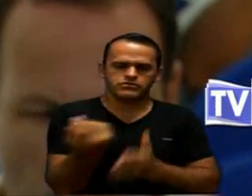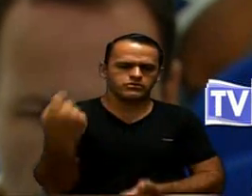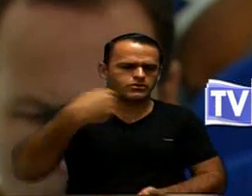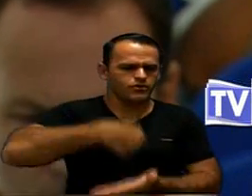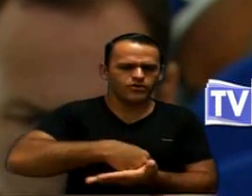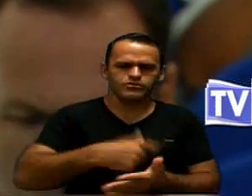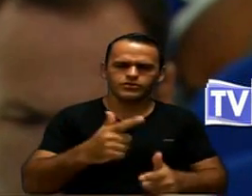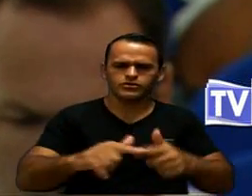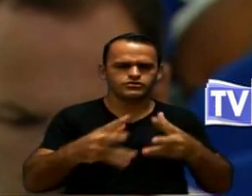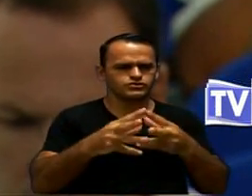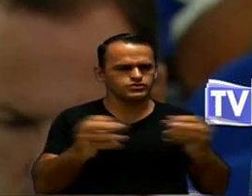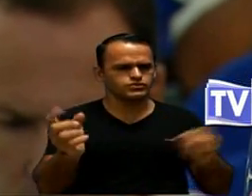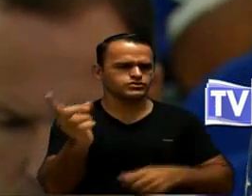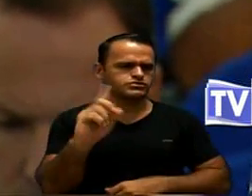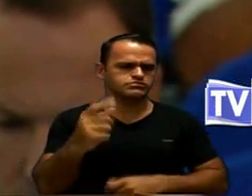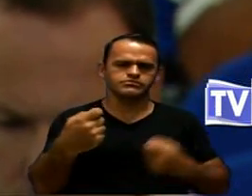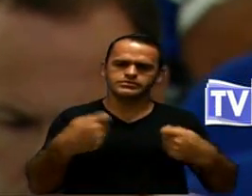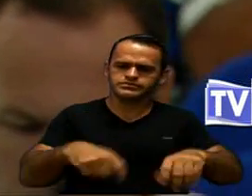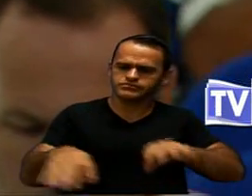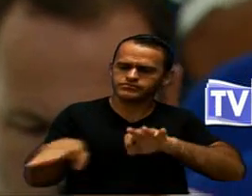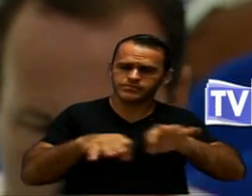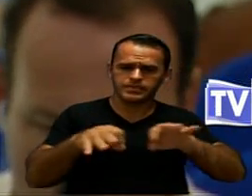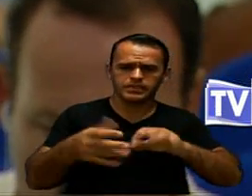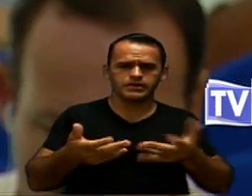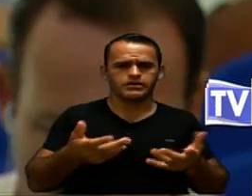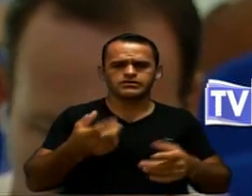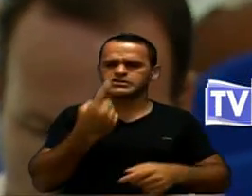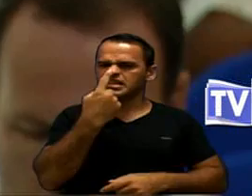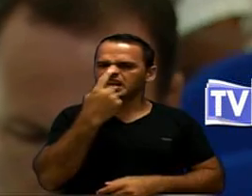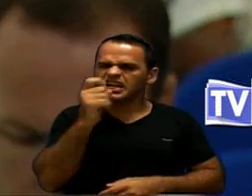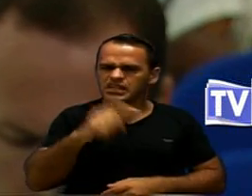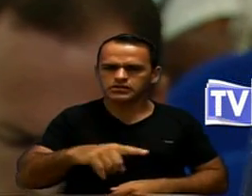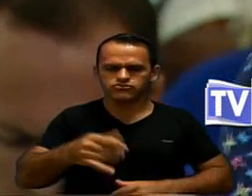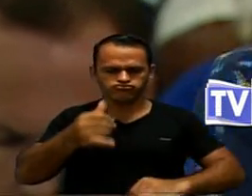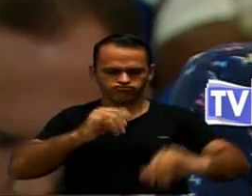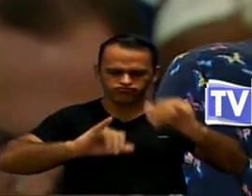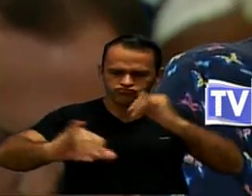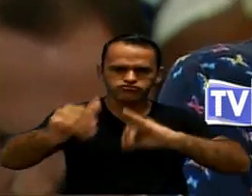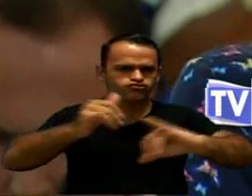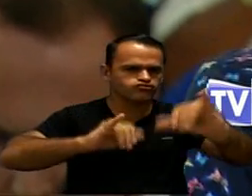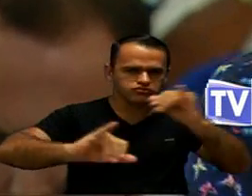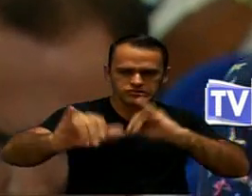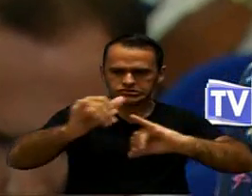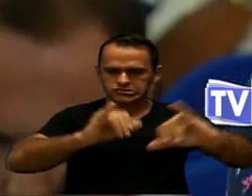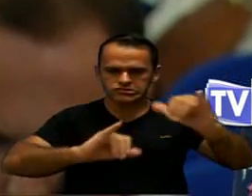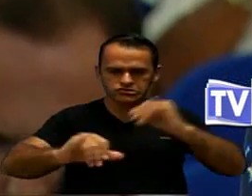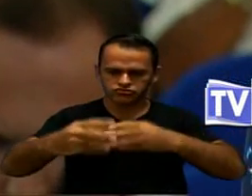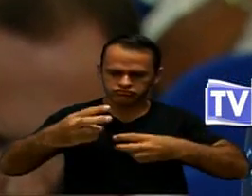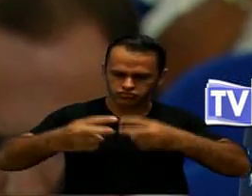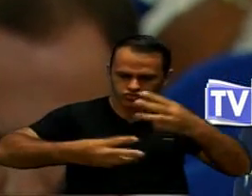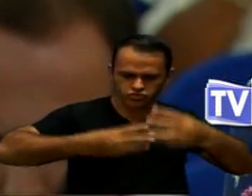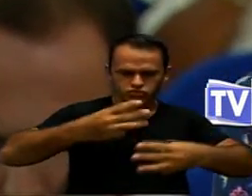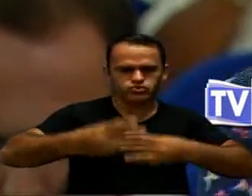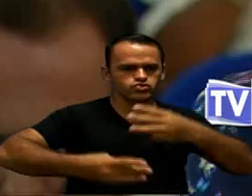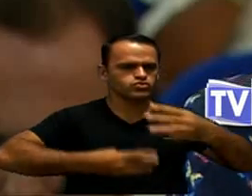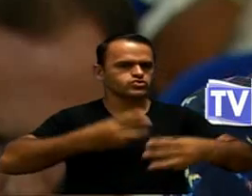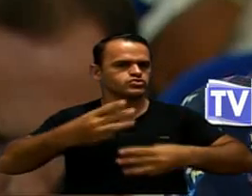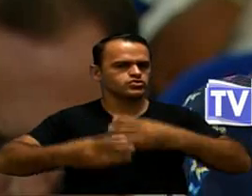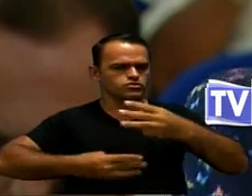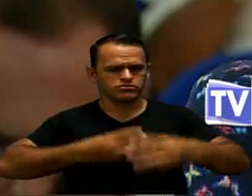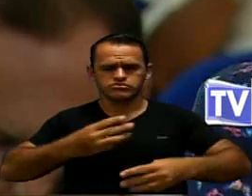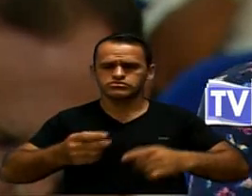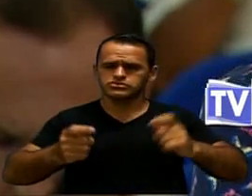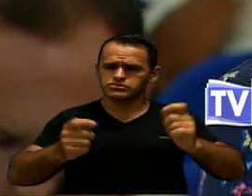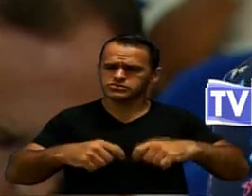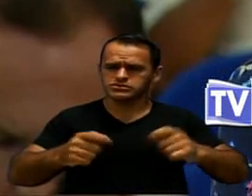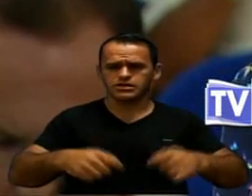trate dos nossos resíduos, dos resíduos sólidos. Nós temos que ter um lugar onde preserve aí os materiais, são